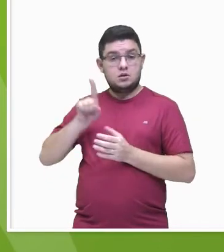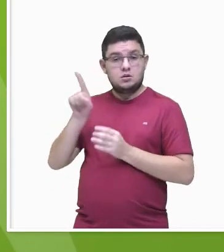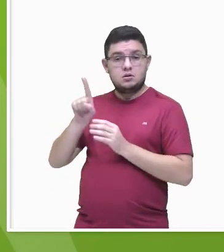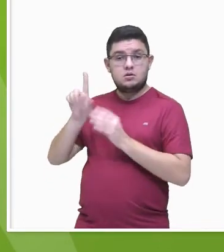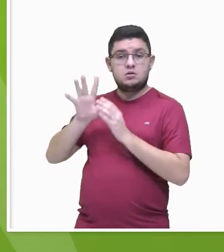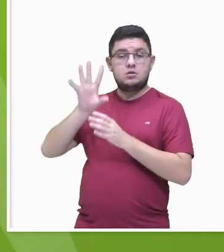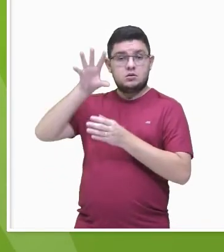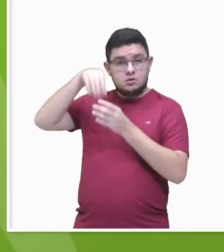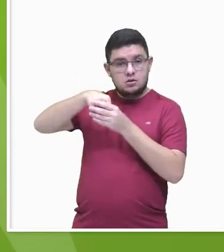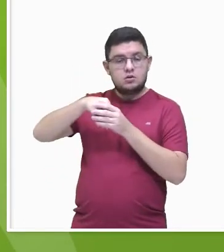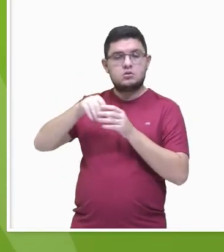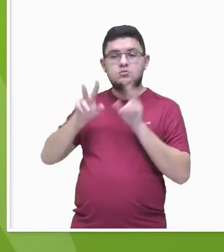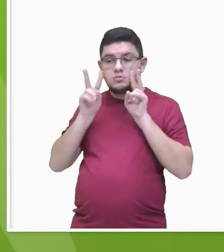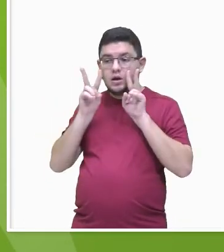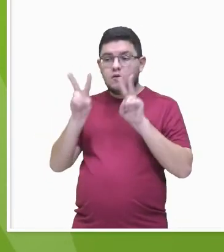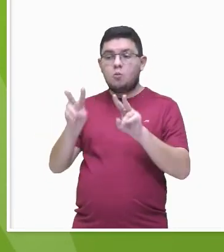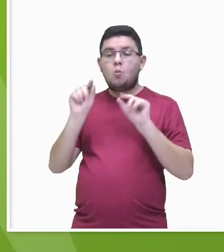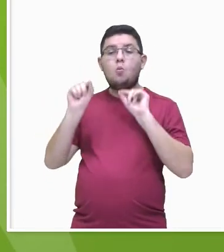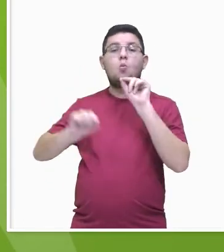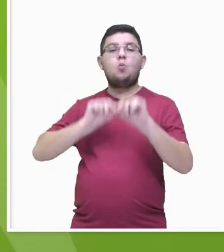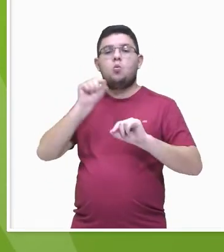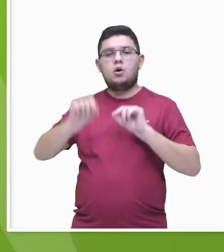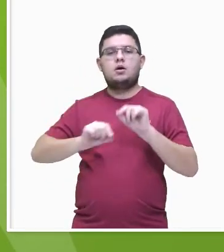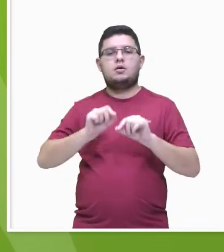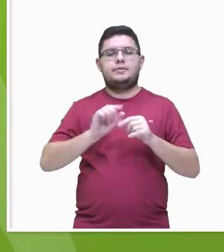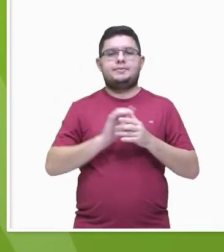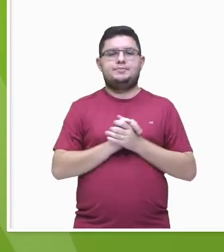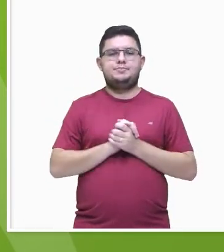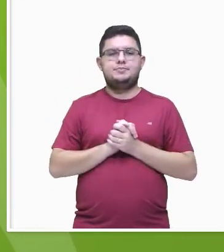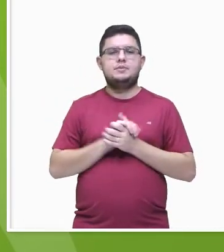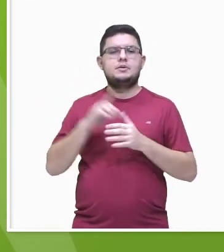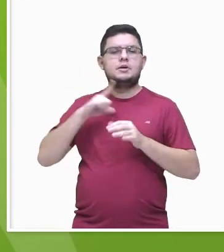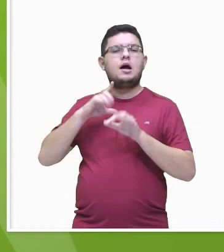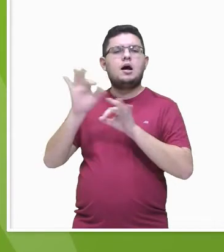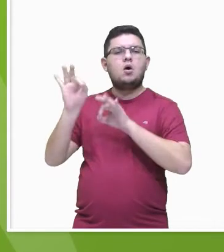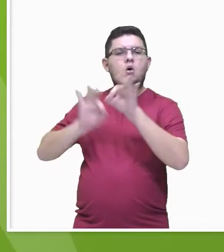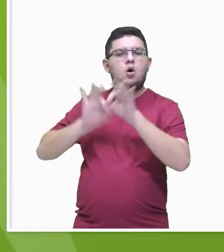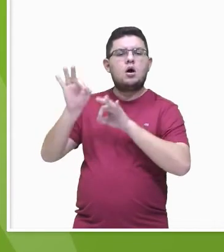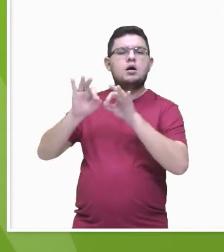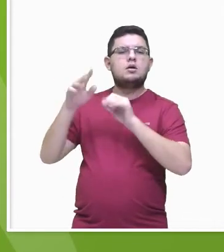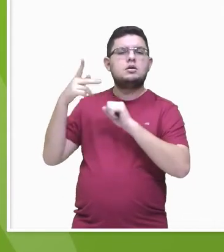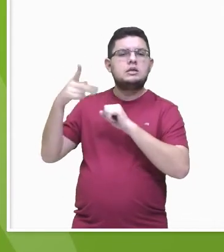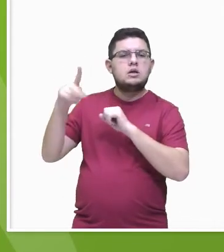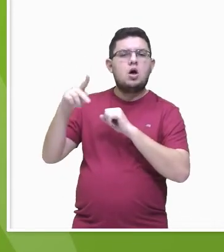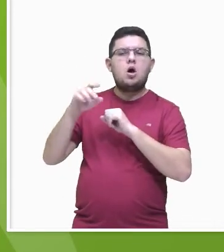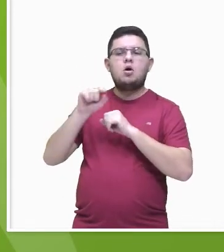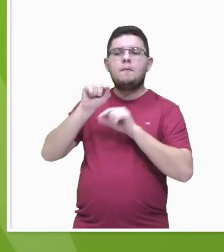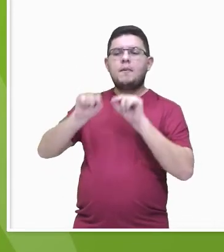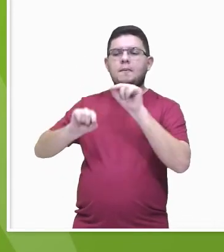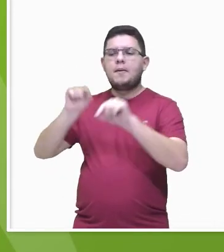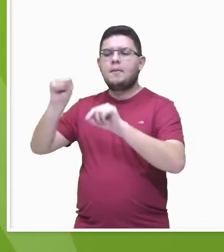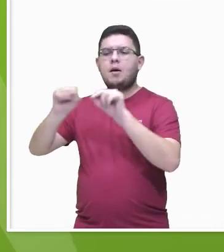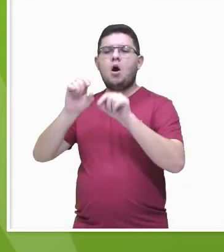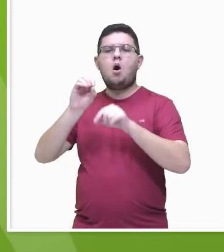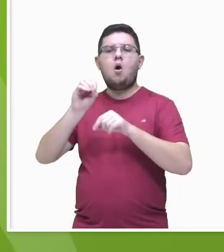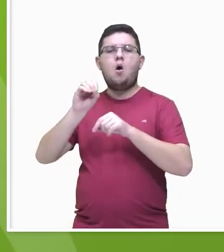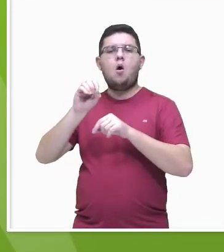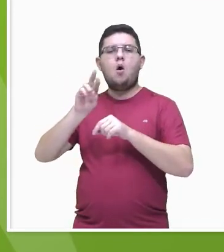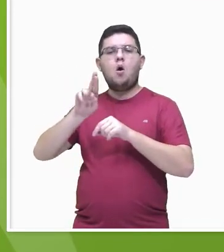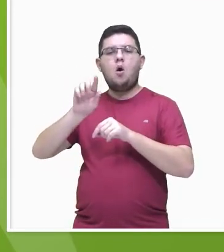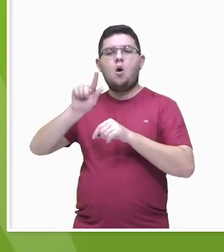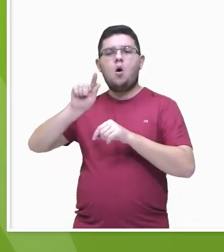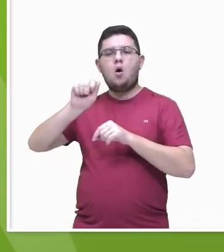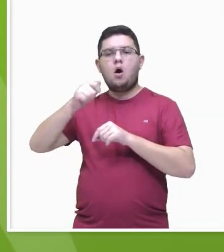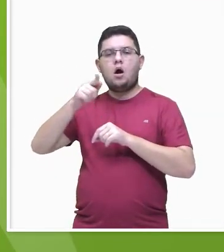pode visualizar a organização, né, dos seus órgãos, por exemplo. E olha aí, aqui embaixo a gente